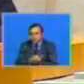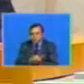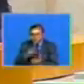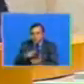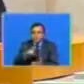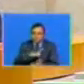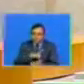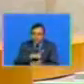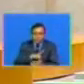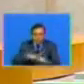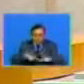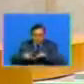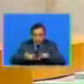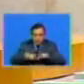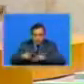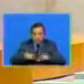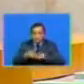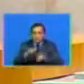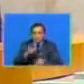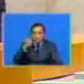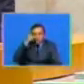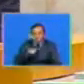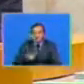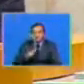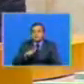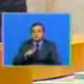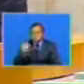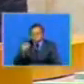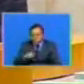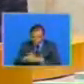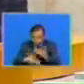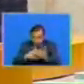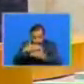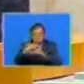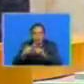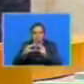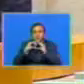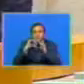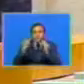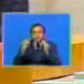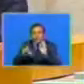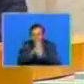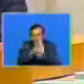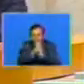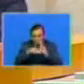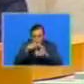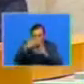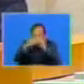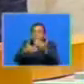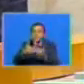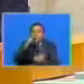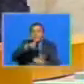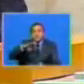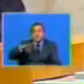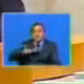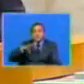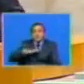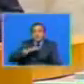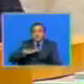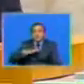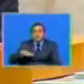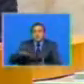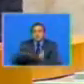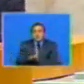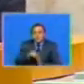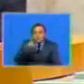E temos que trabalhar muito com isso. Conseguimos, sim, avançar muito na legislação que dá suporte à atividade na cidade, até